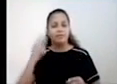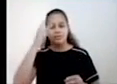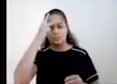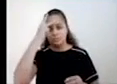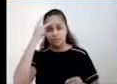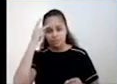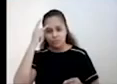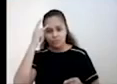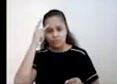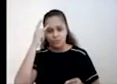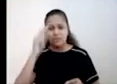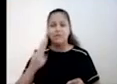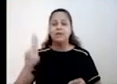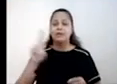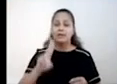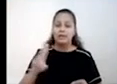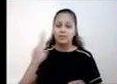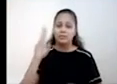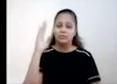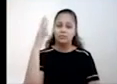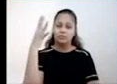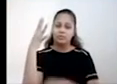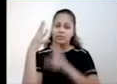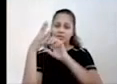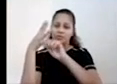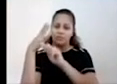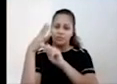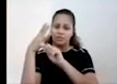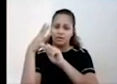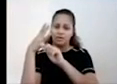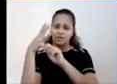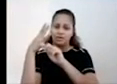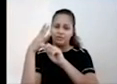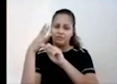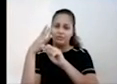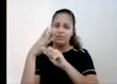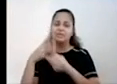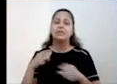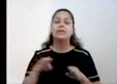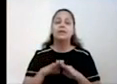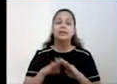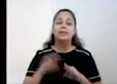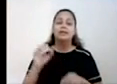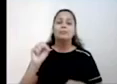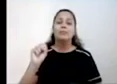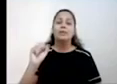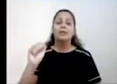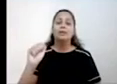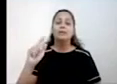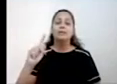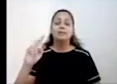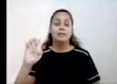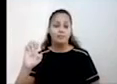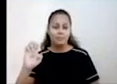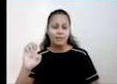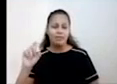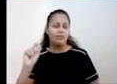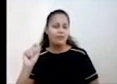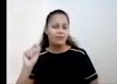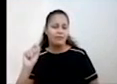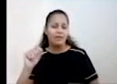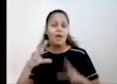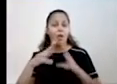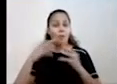região: troncos de árvores, galhos trançados e cobertura de sapê. Sapê, que é uma palha